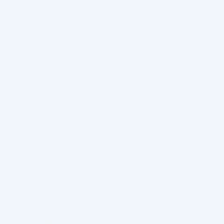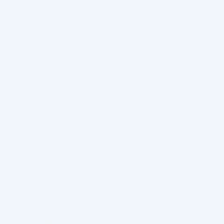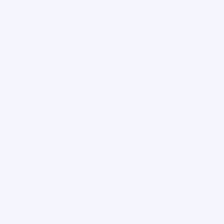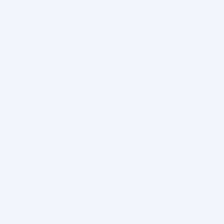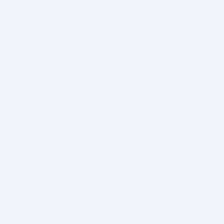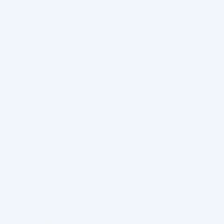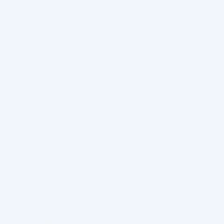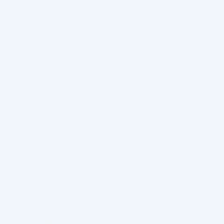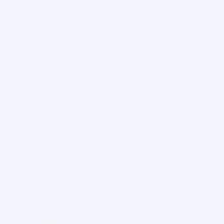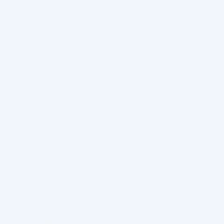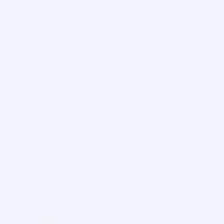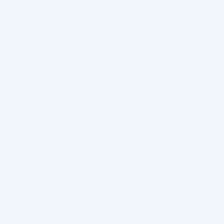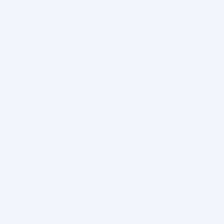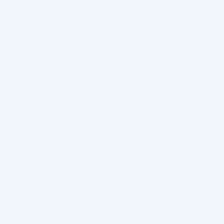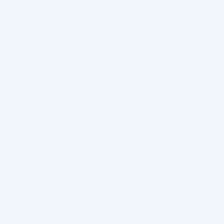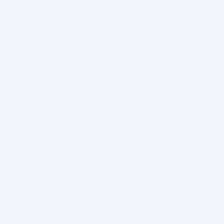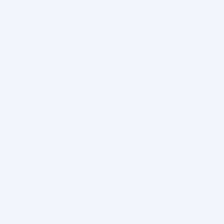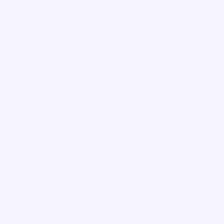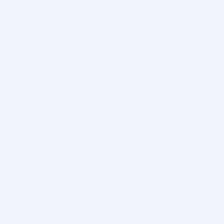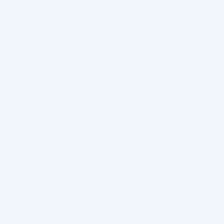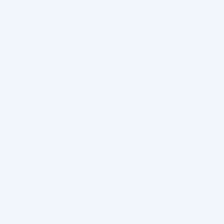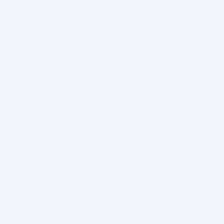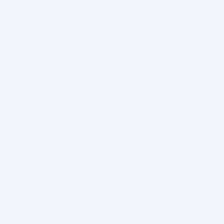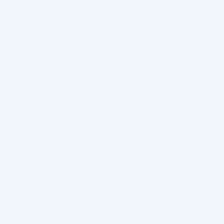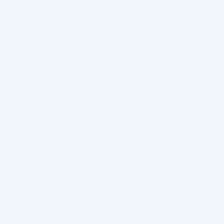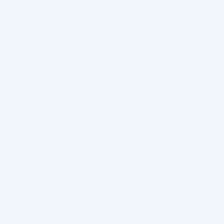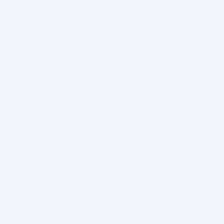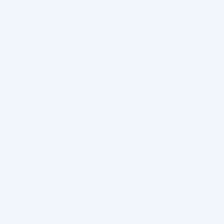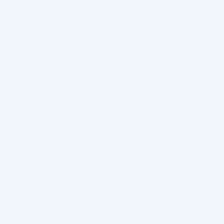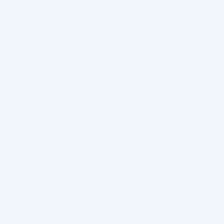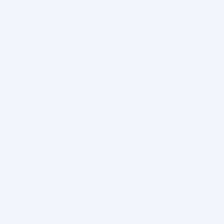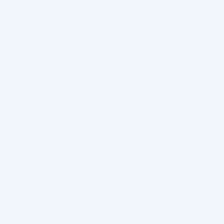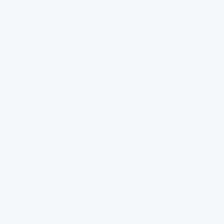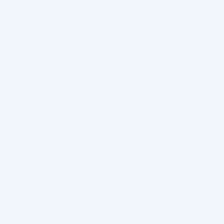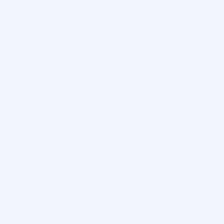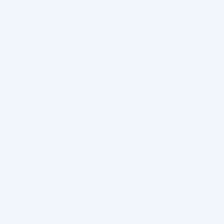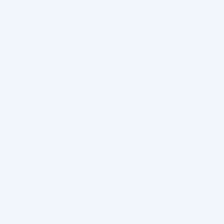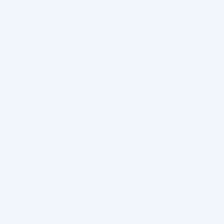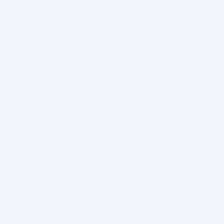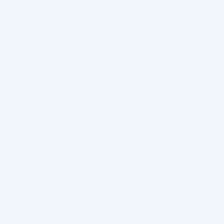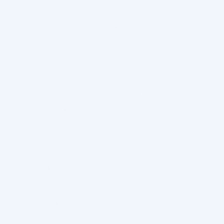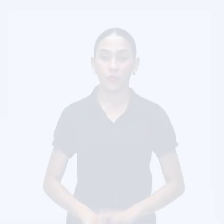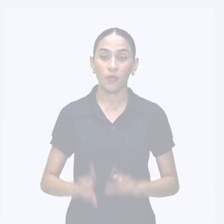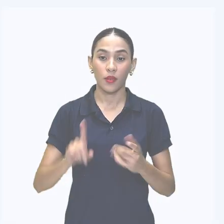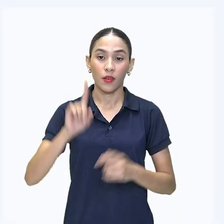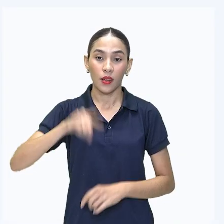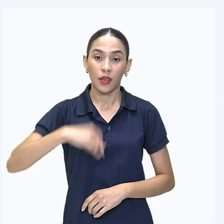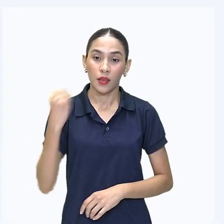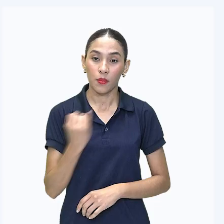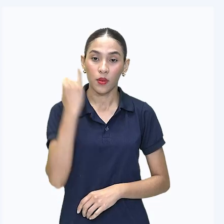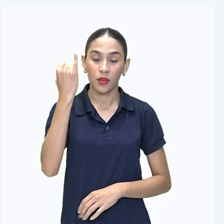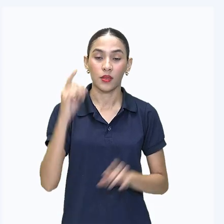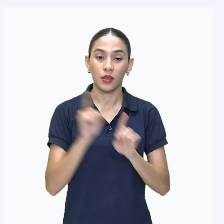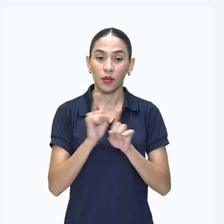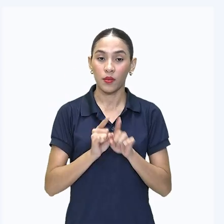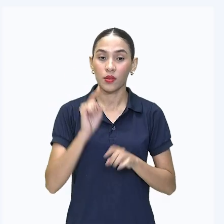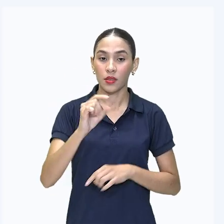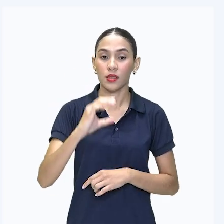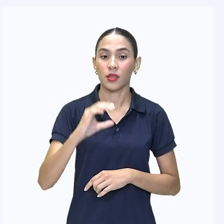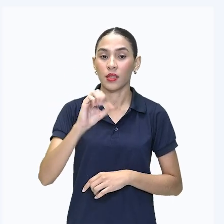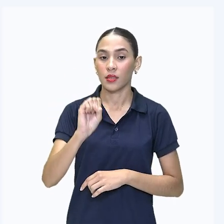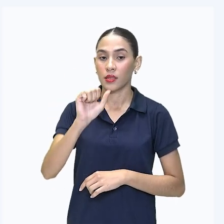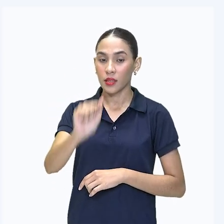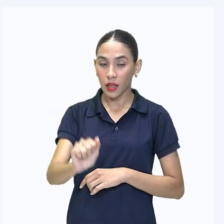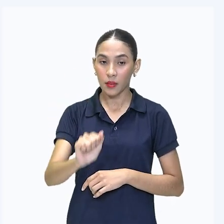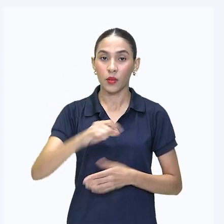os conteúdos, os dias que terão avaliação. Então, é fundamental que vocês estejam com o CSA